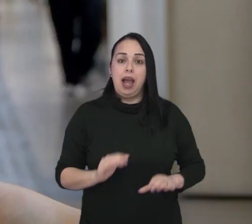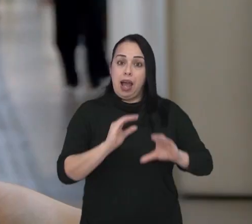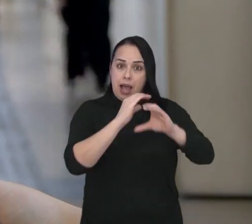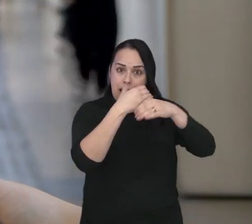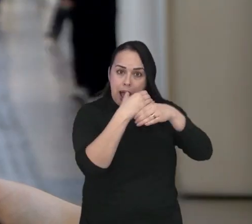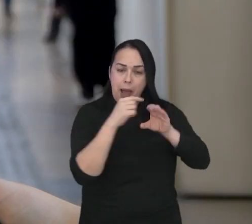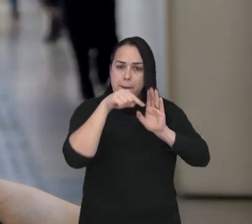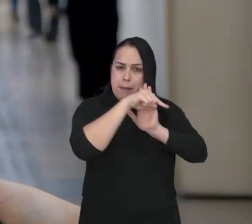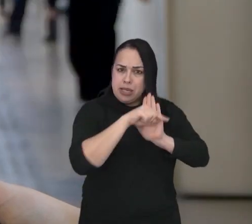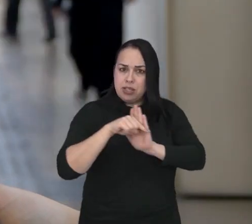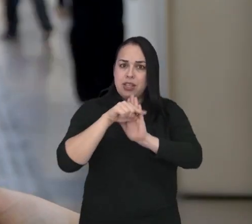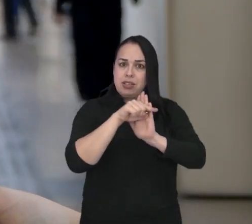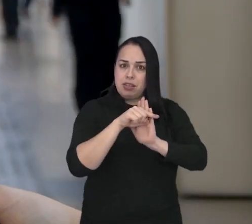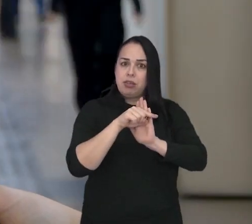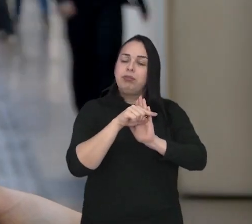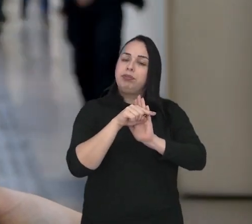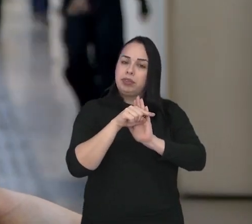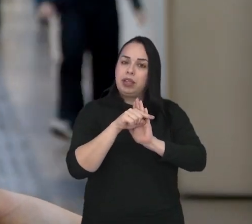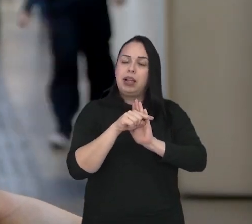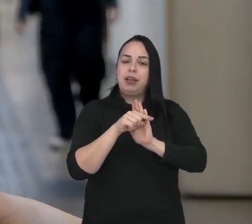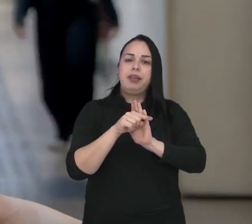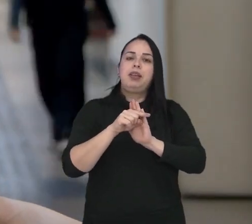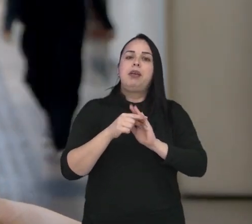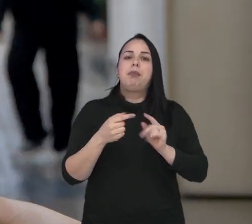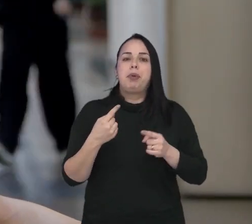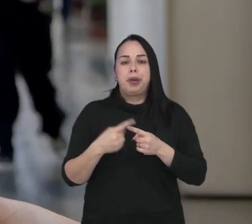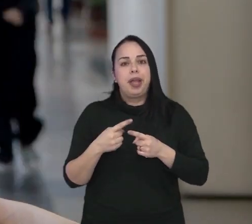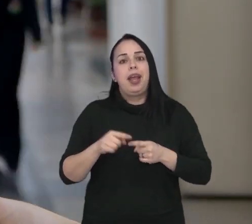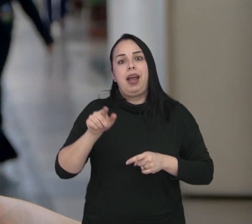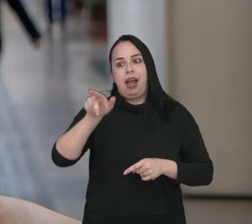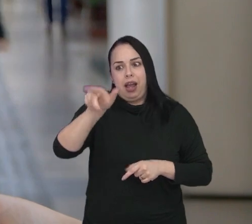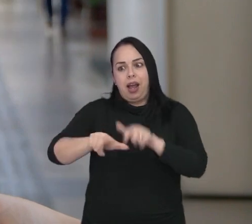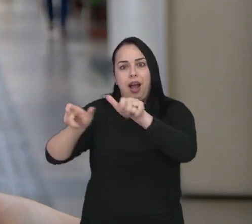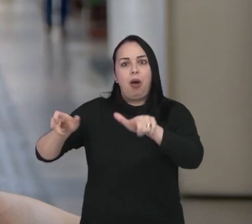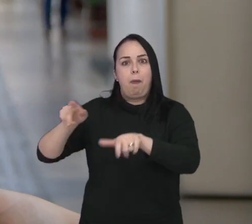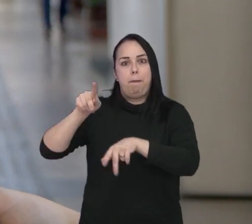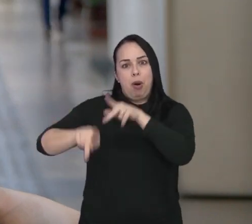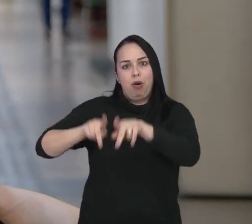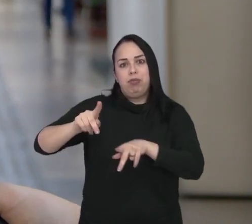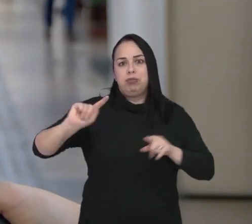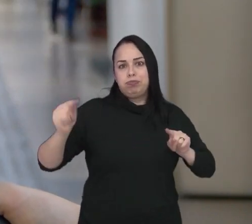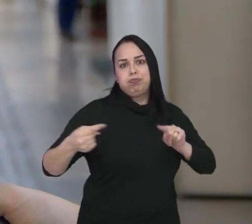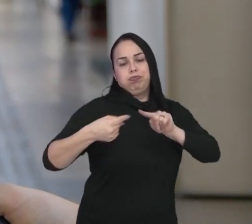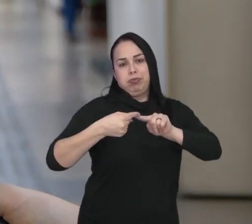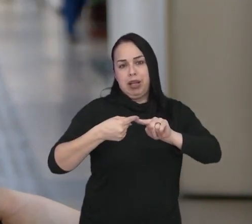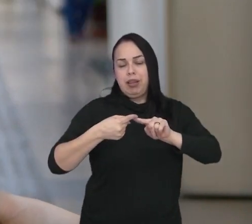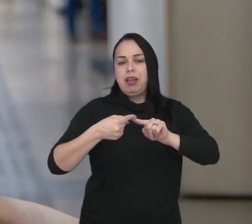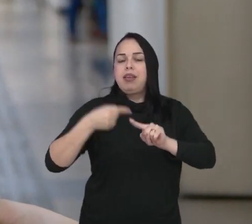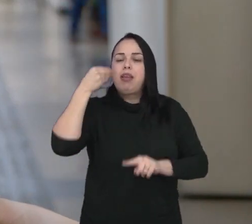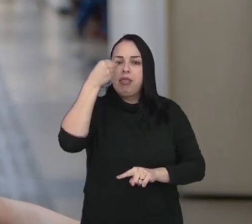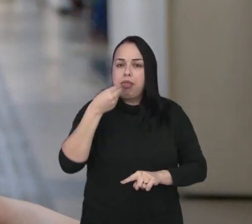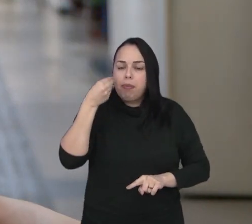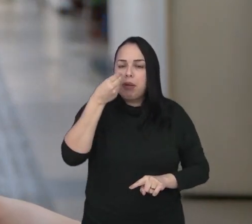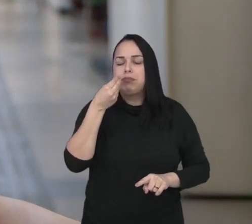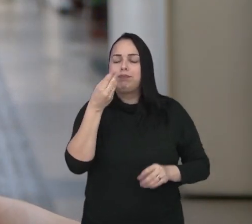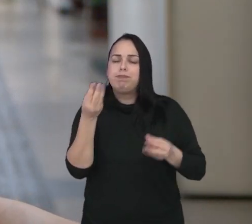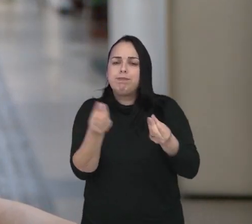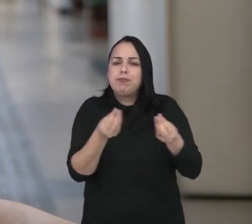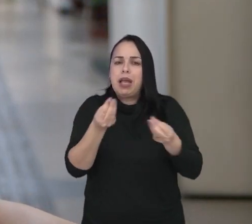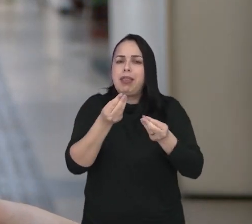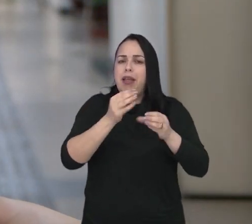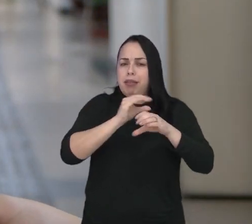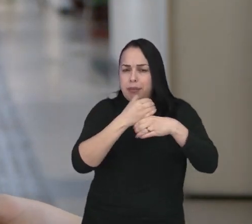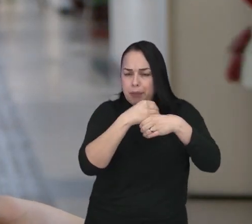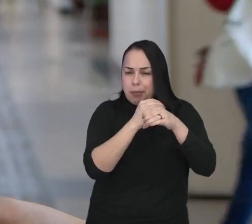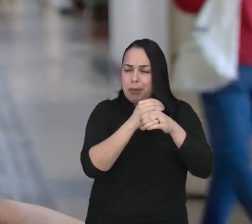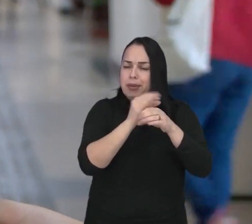estudada. As pesquisas clínicas, elas envolvem seres humanos, então sem a participação deles não tem como garantir esses estudos na parte experimental, né,